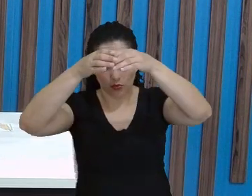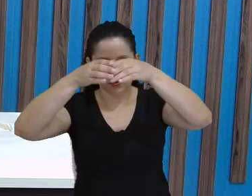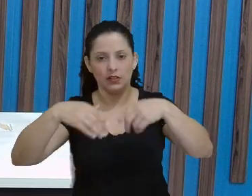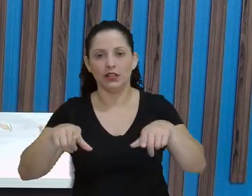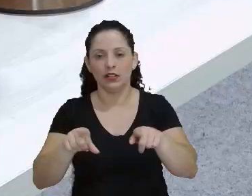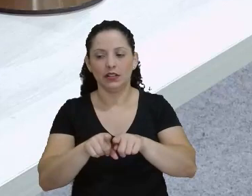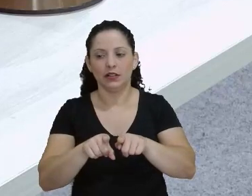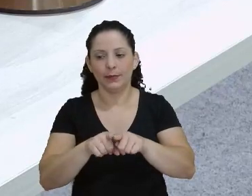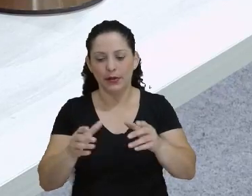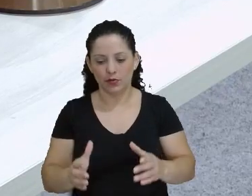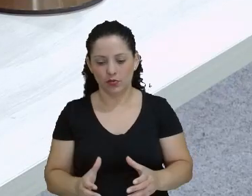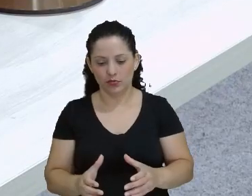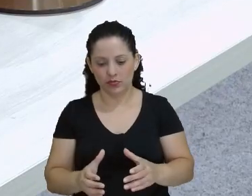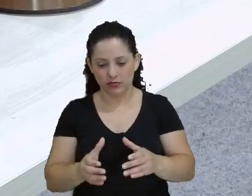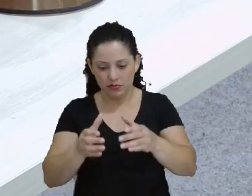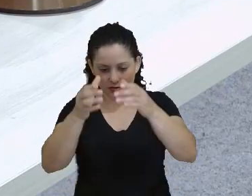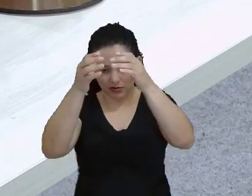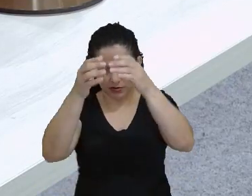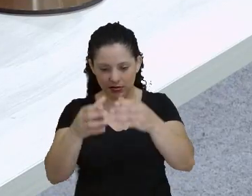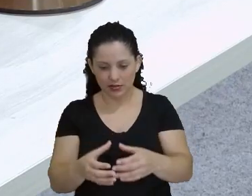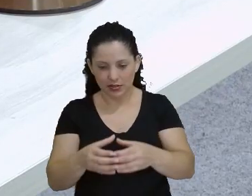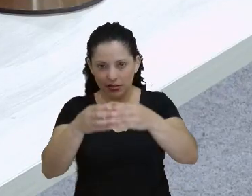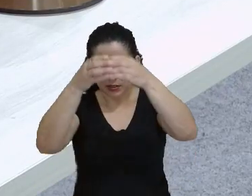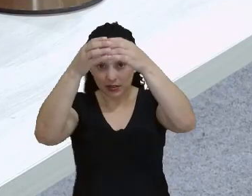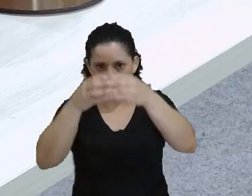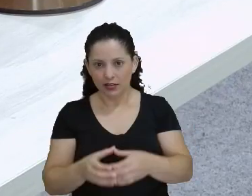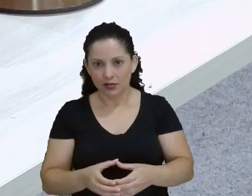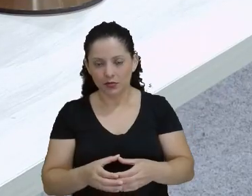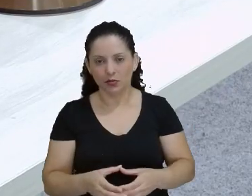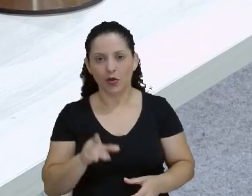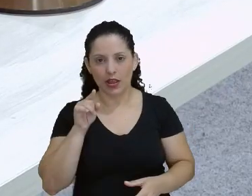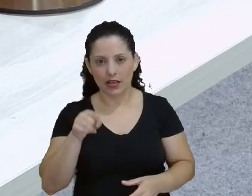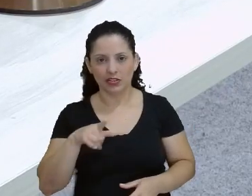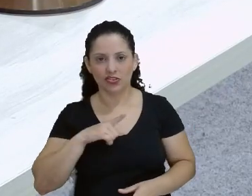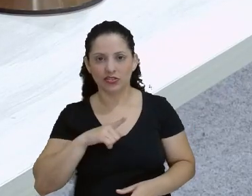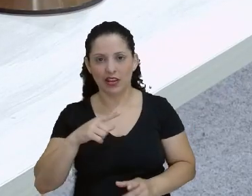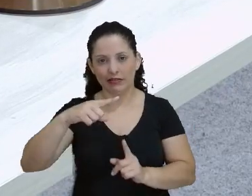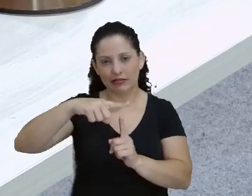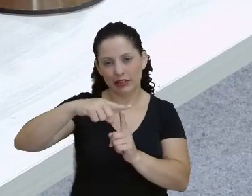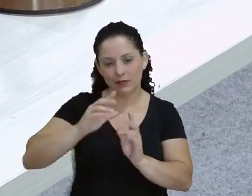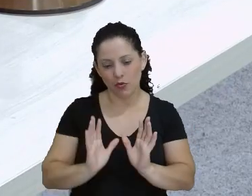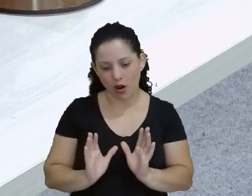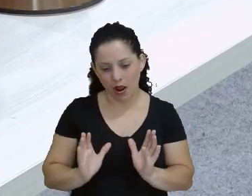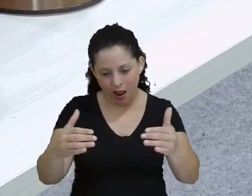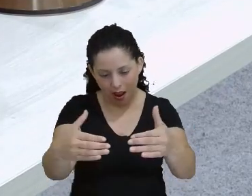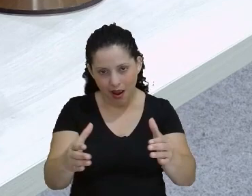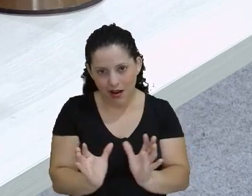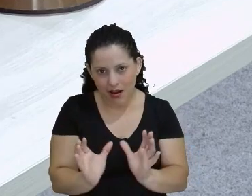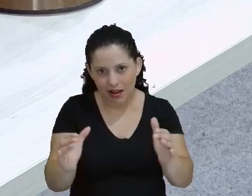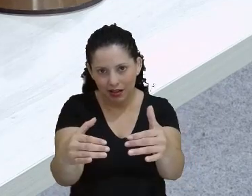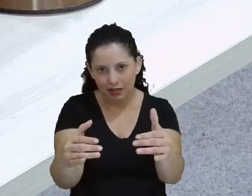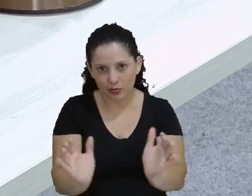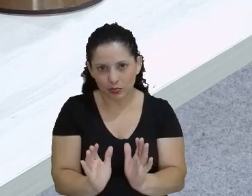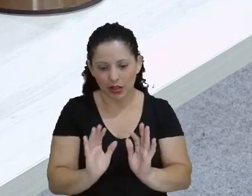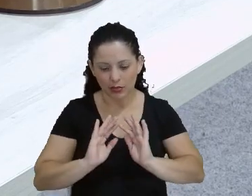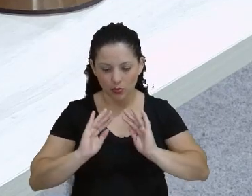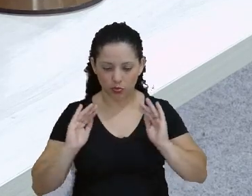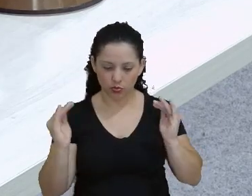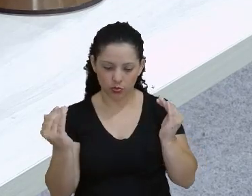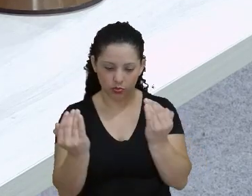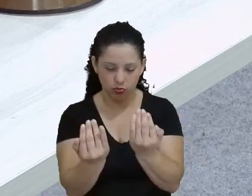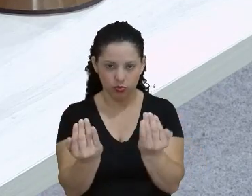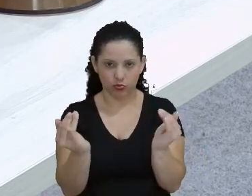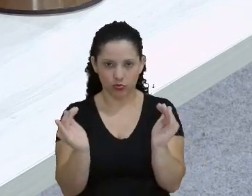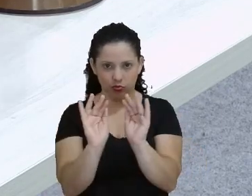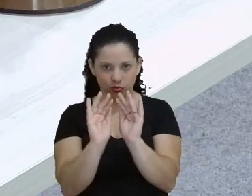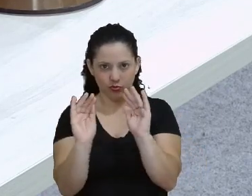cilindro. São figuras espaciais que apresentam corpos redondos, porque elas têm aqui,